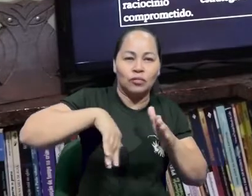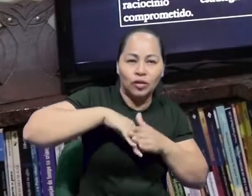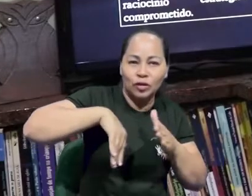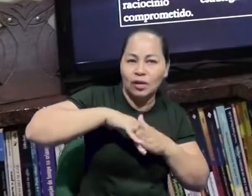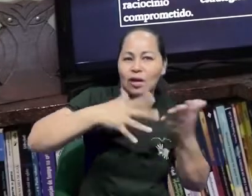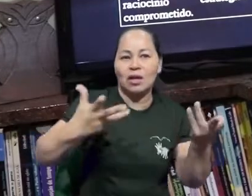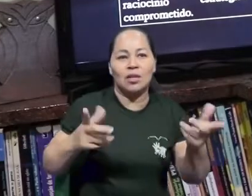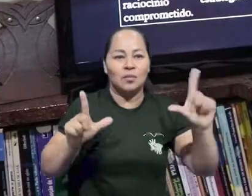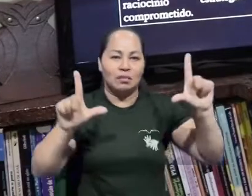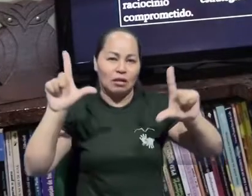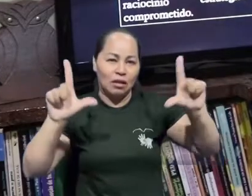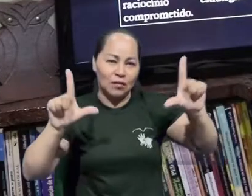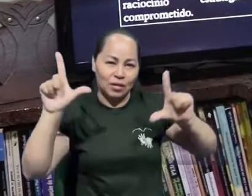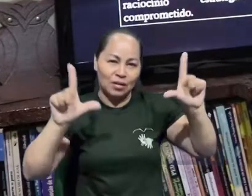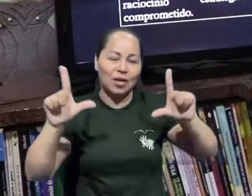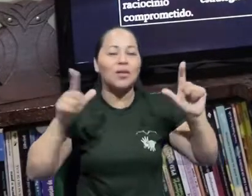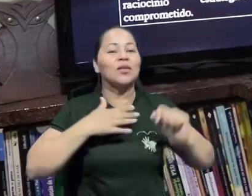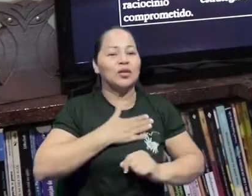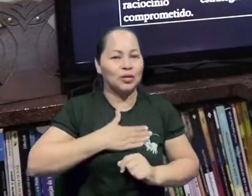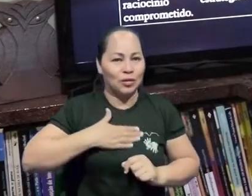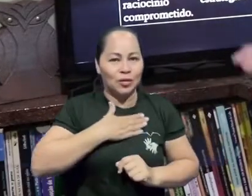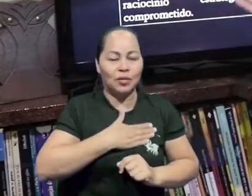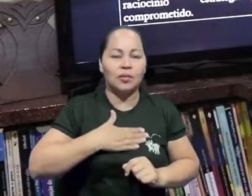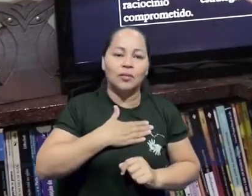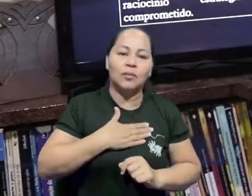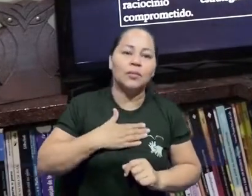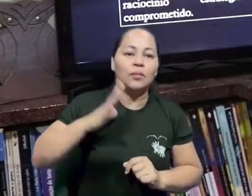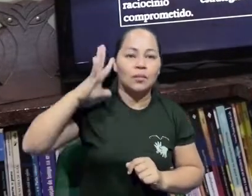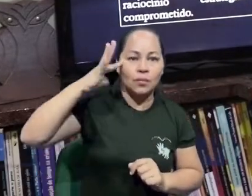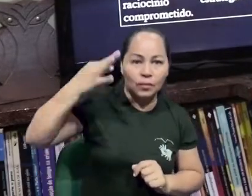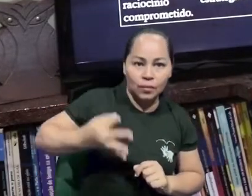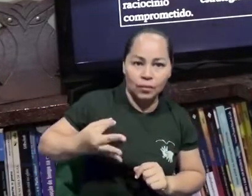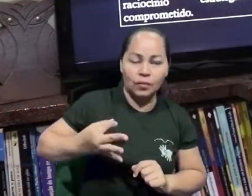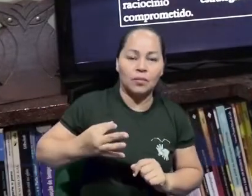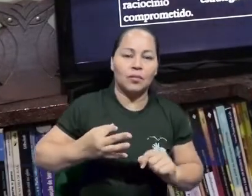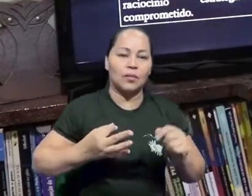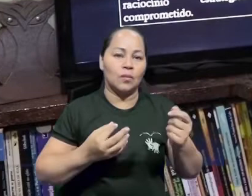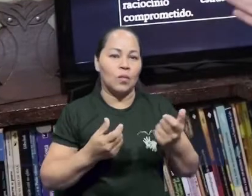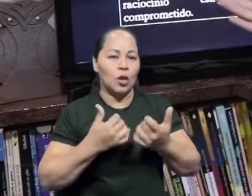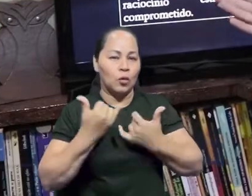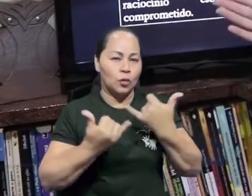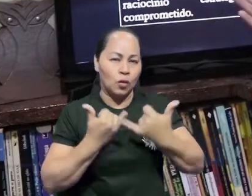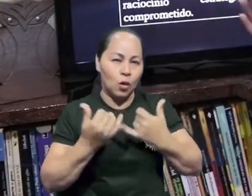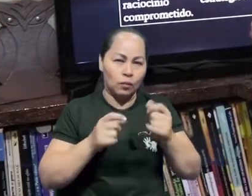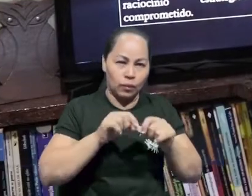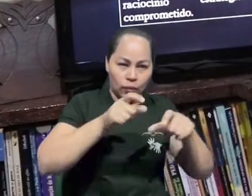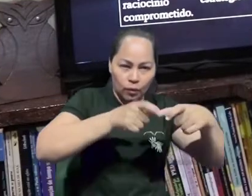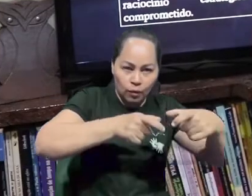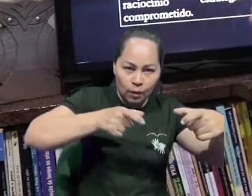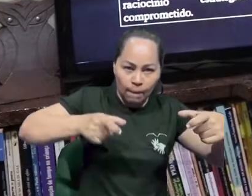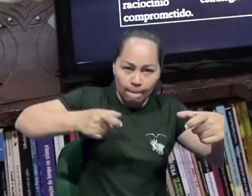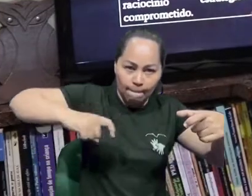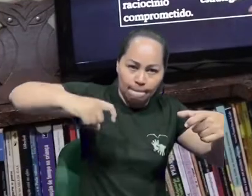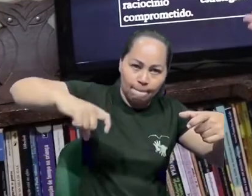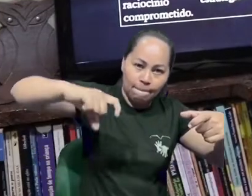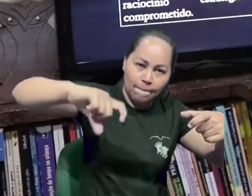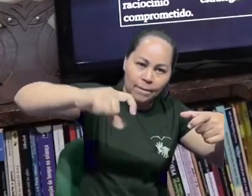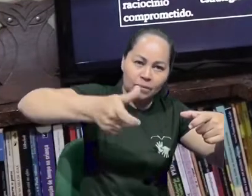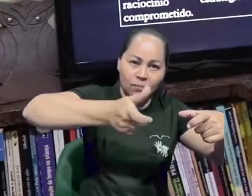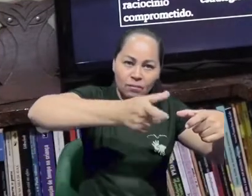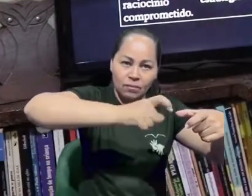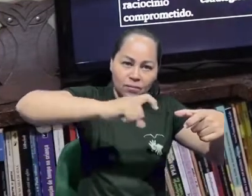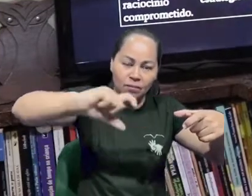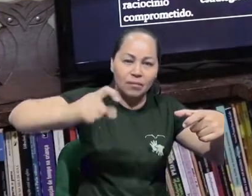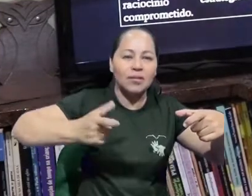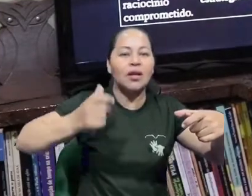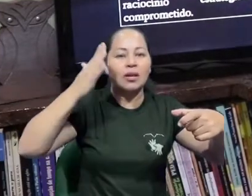futebol, né? Todos eles praticamente gostam. Compreende as regras de jogos simples como dominó, jogo da